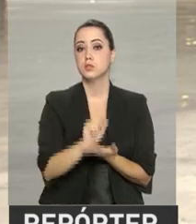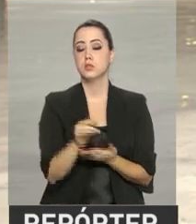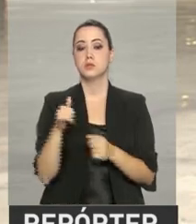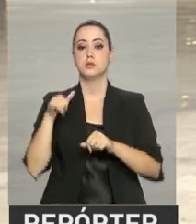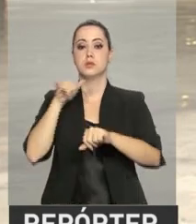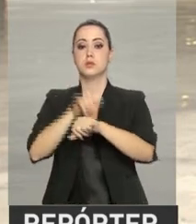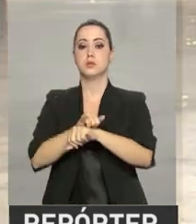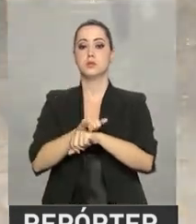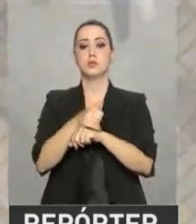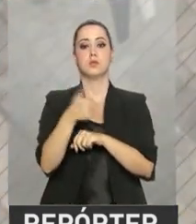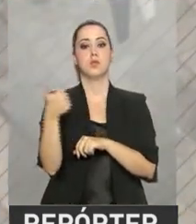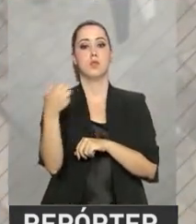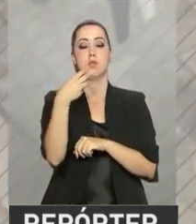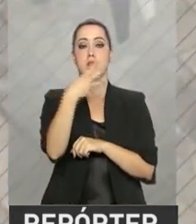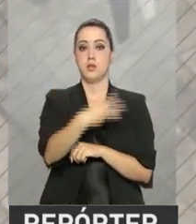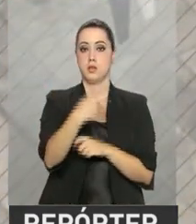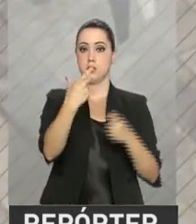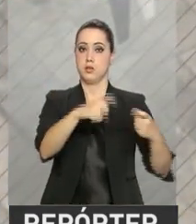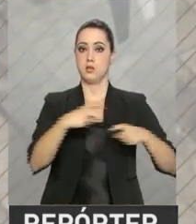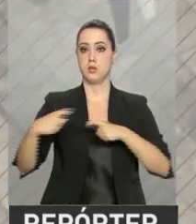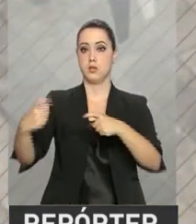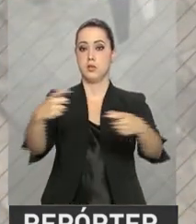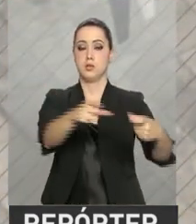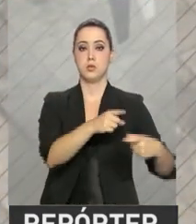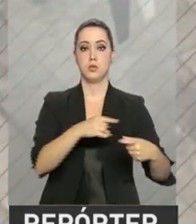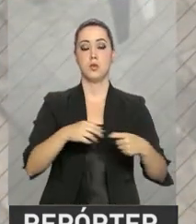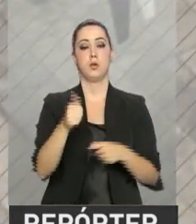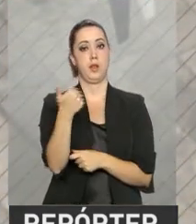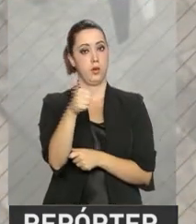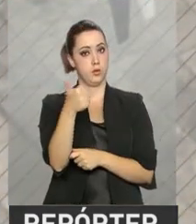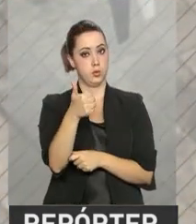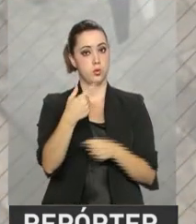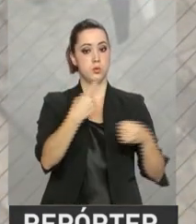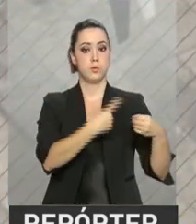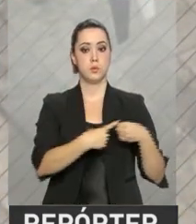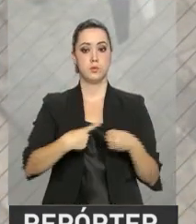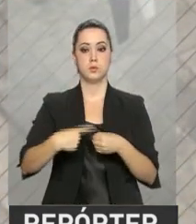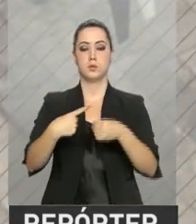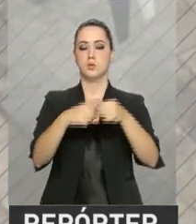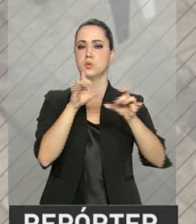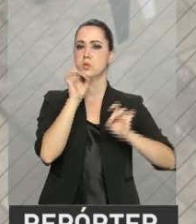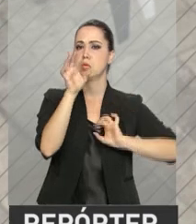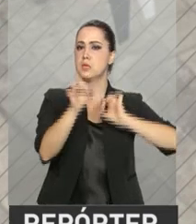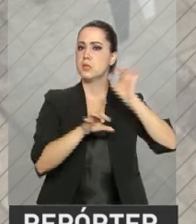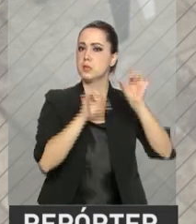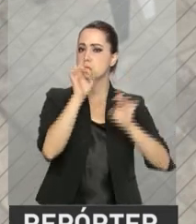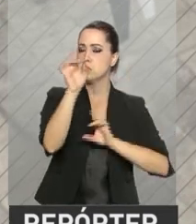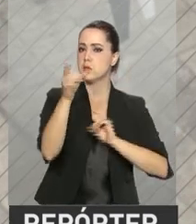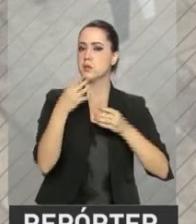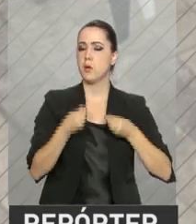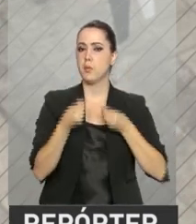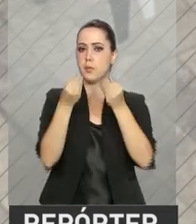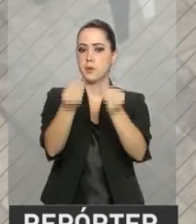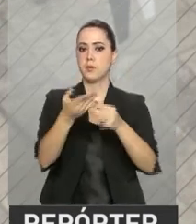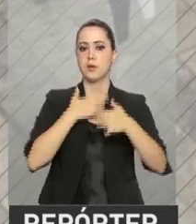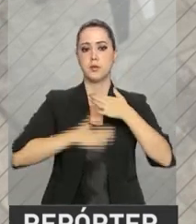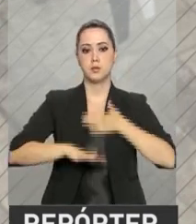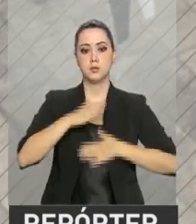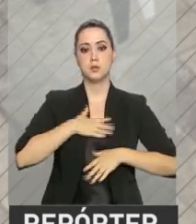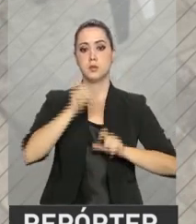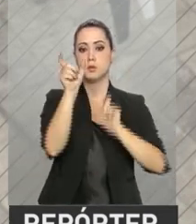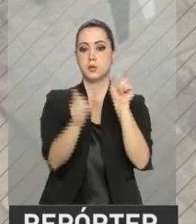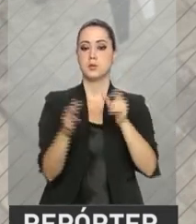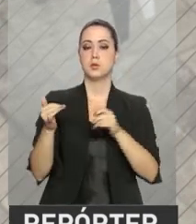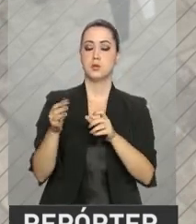ver no mapa são 13 aeroportos de 11 cidades com operação especial para garantir a tranqüilidade dos viajantes neste fim de ano também